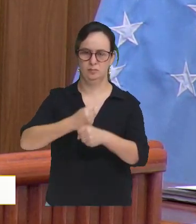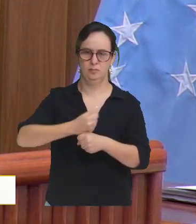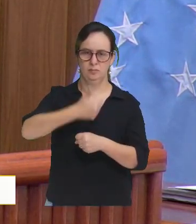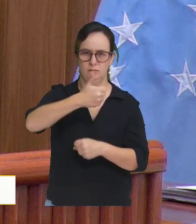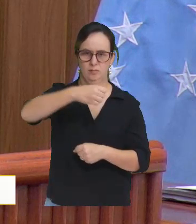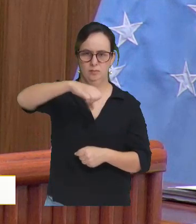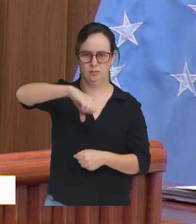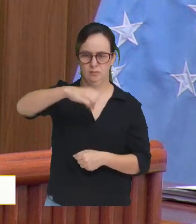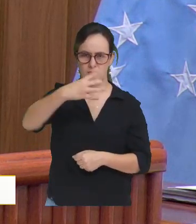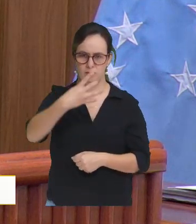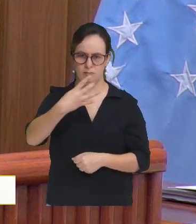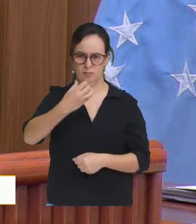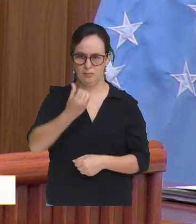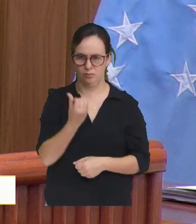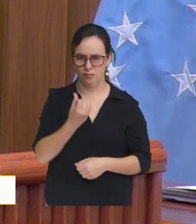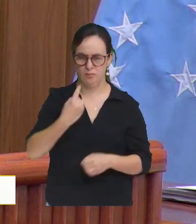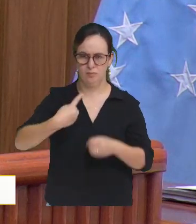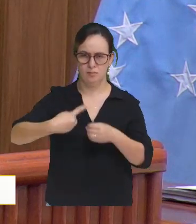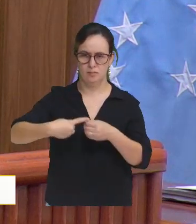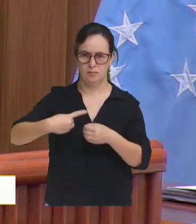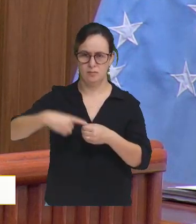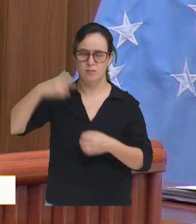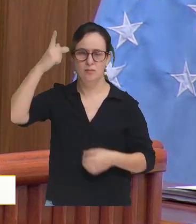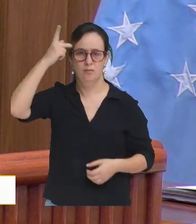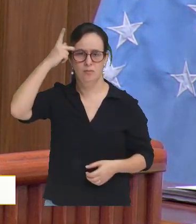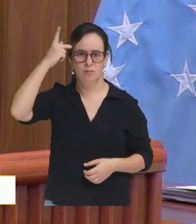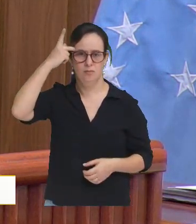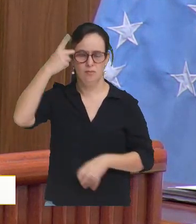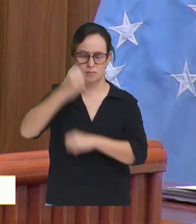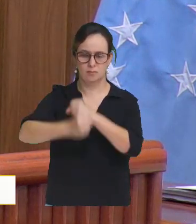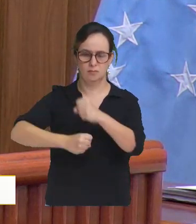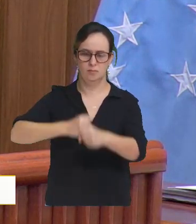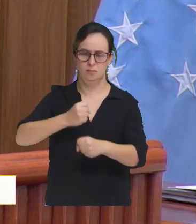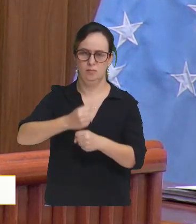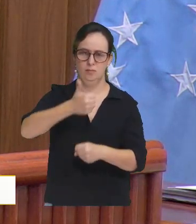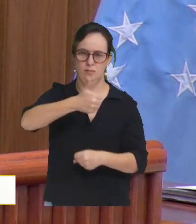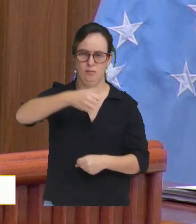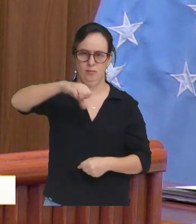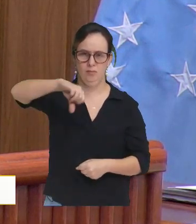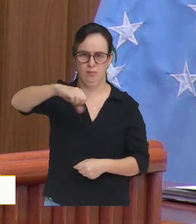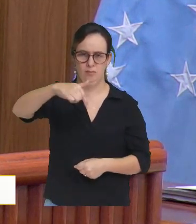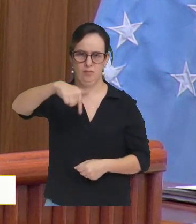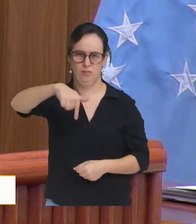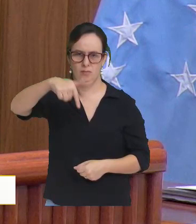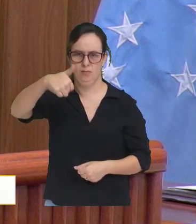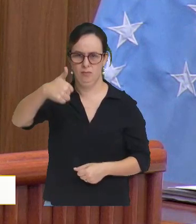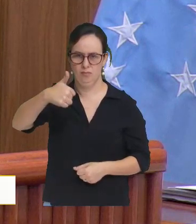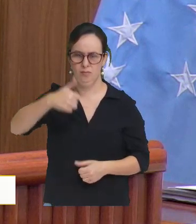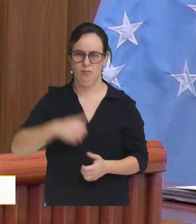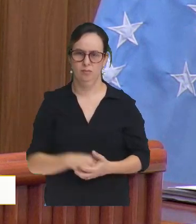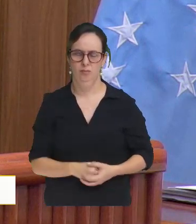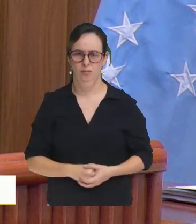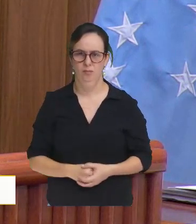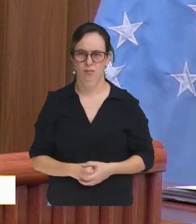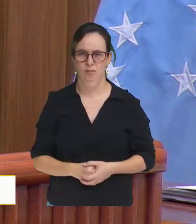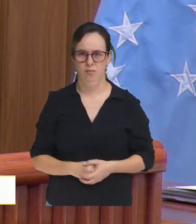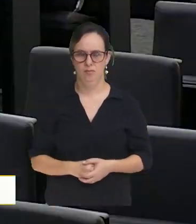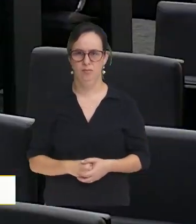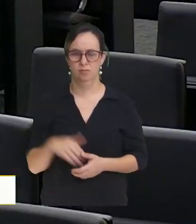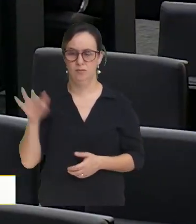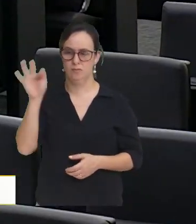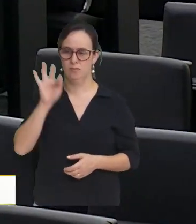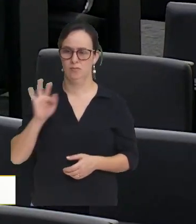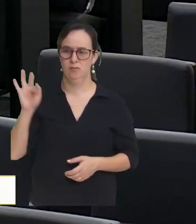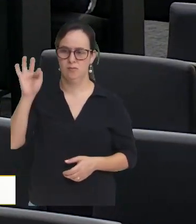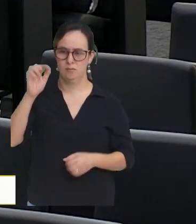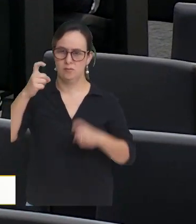Paulo. No ano de 1971, formou-se em medicina na